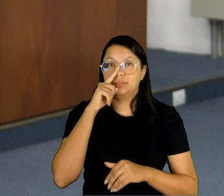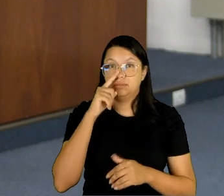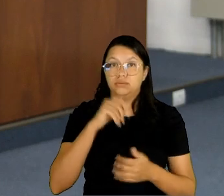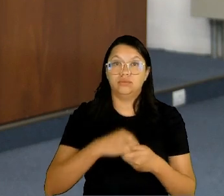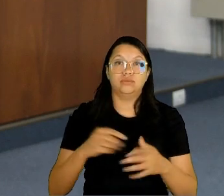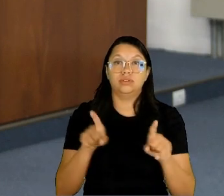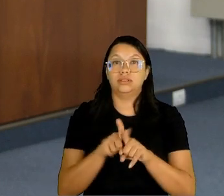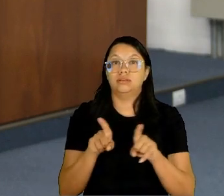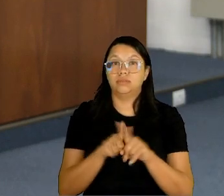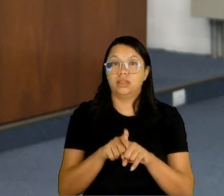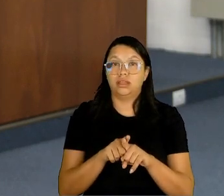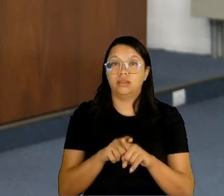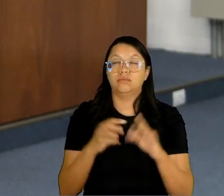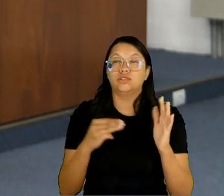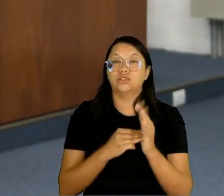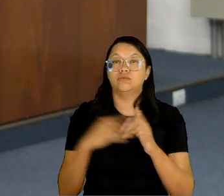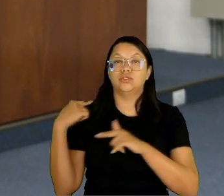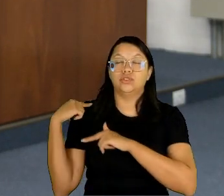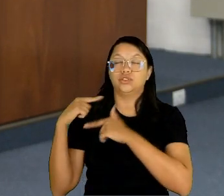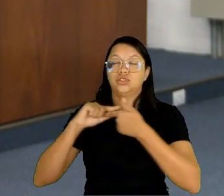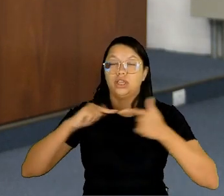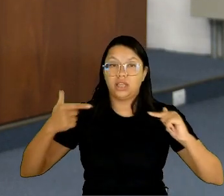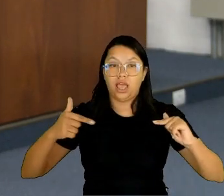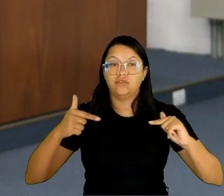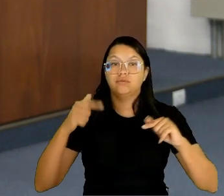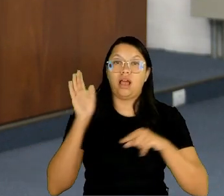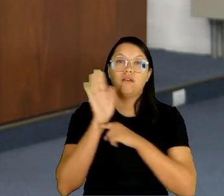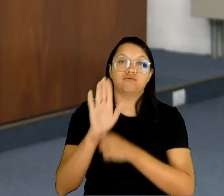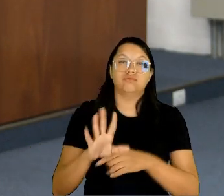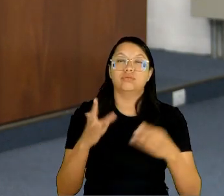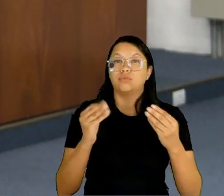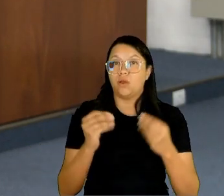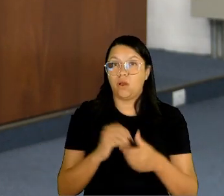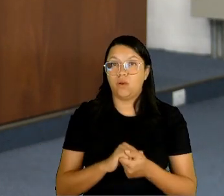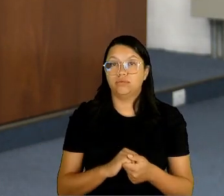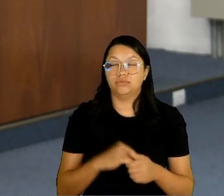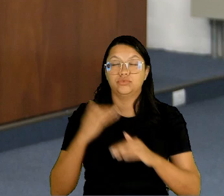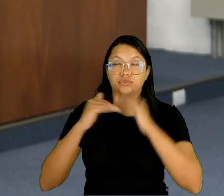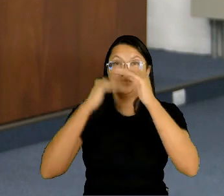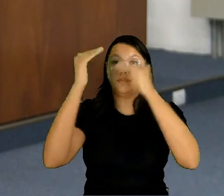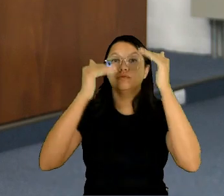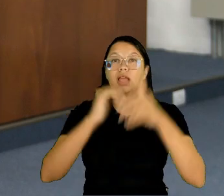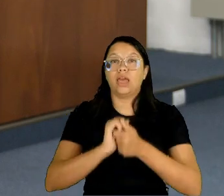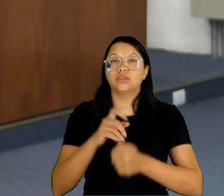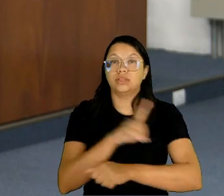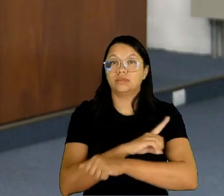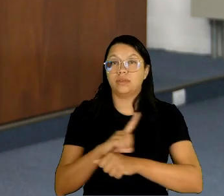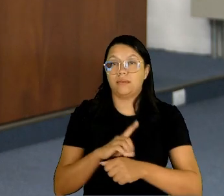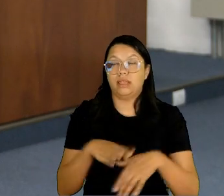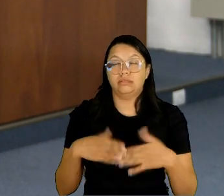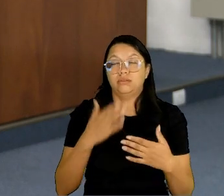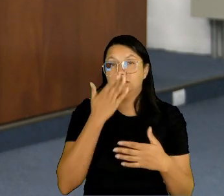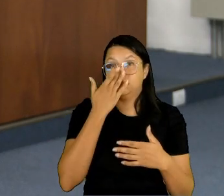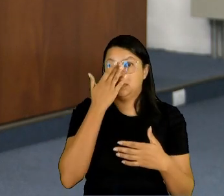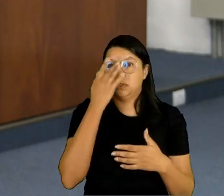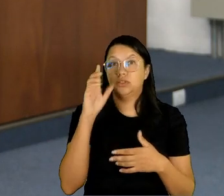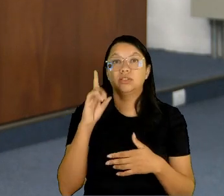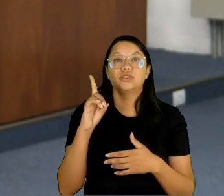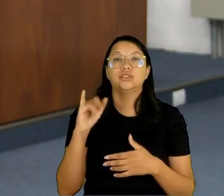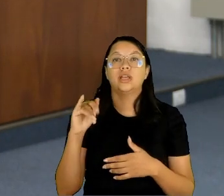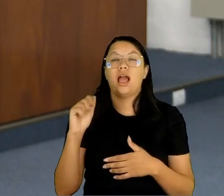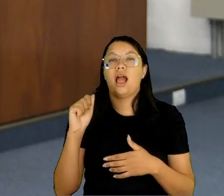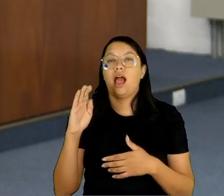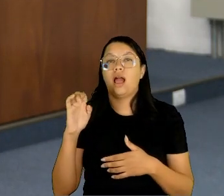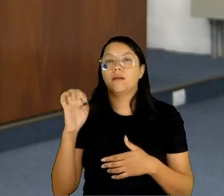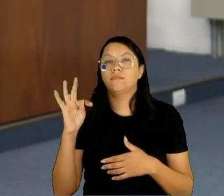que contribui, e o fator genético também tem um contribuinte bem importante para o desenvolvimento de diabetes. Então,